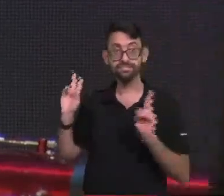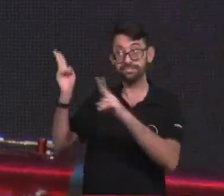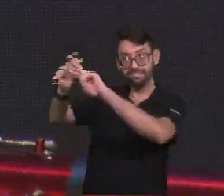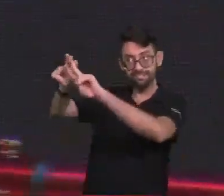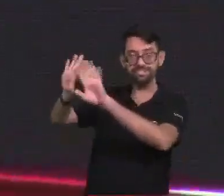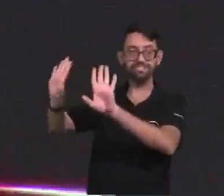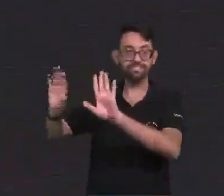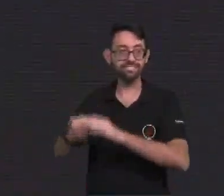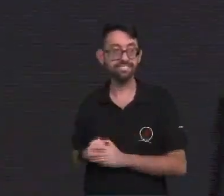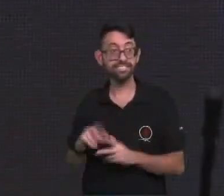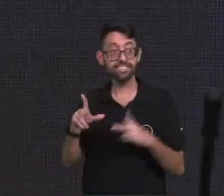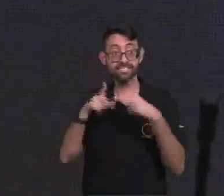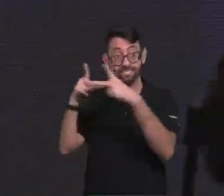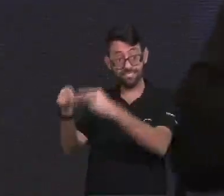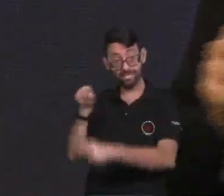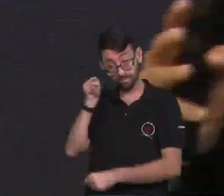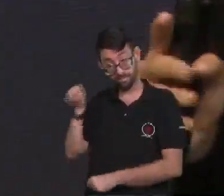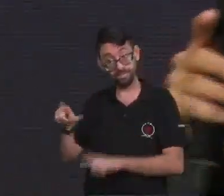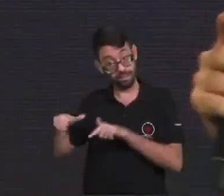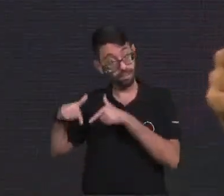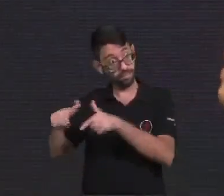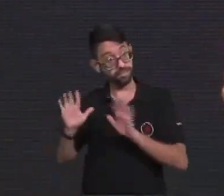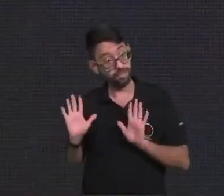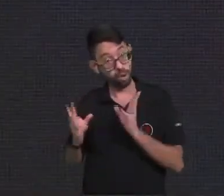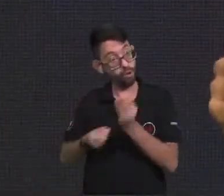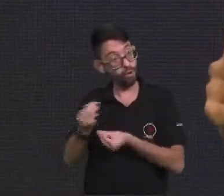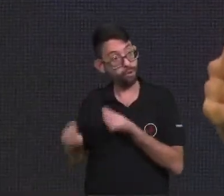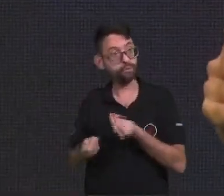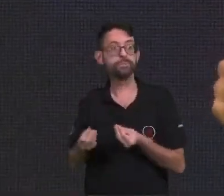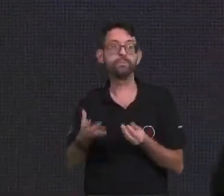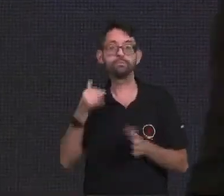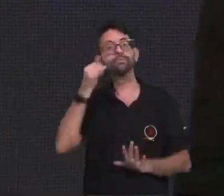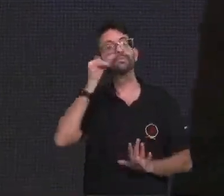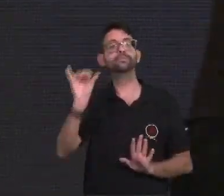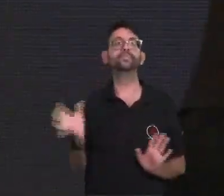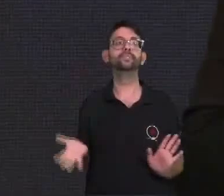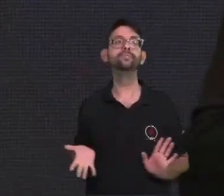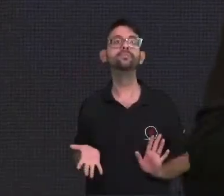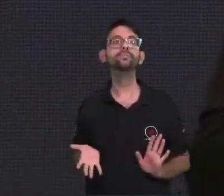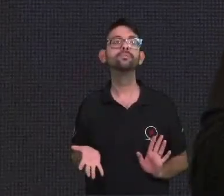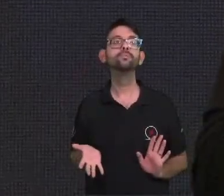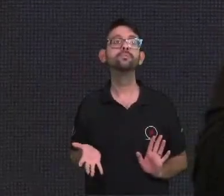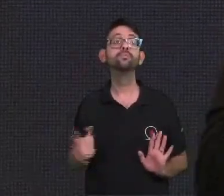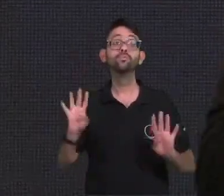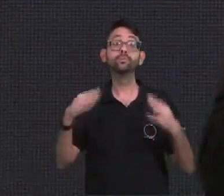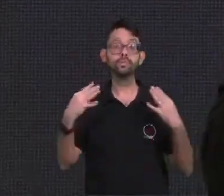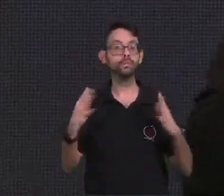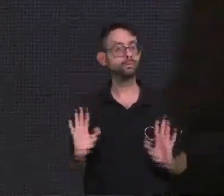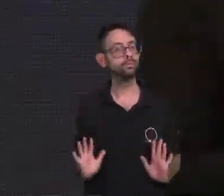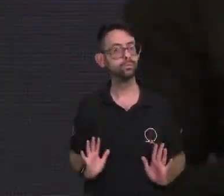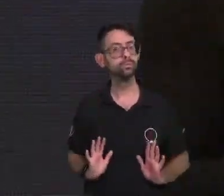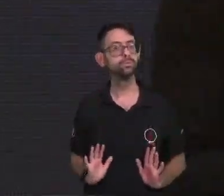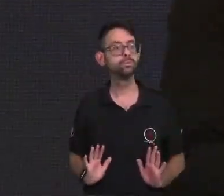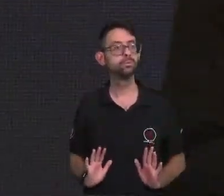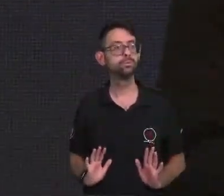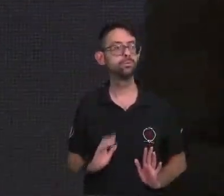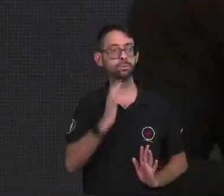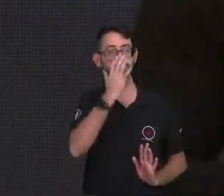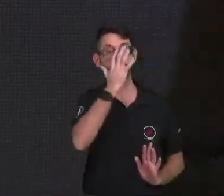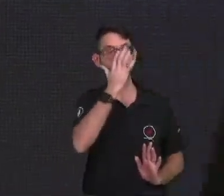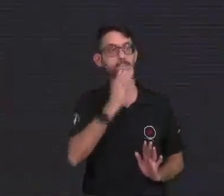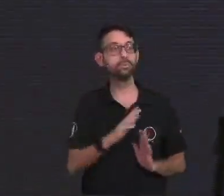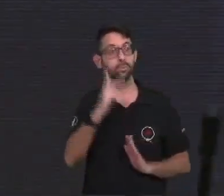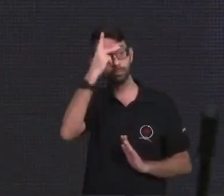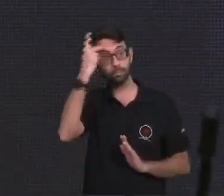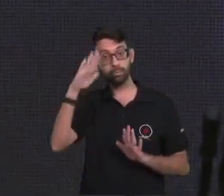E outro para você, para ver o que faz. Para não prejudicar a gente. Preste atenção. A turma que vem de fora não reconhece